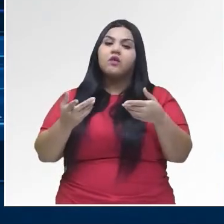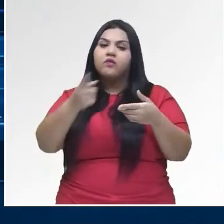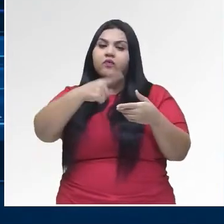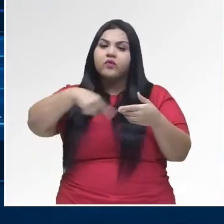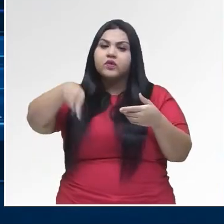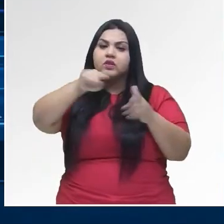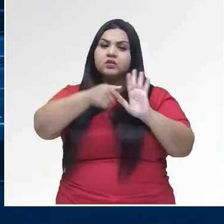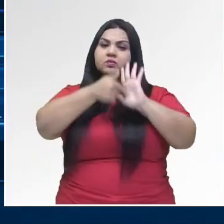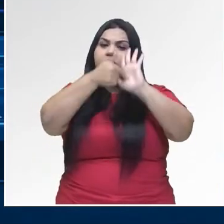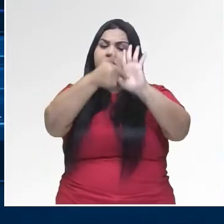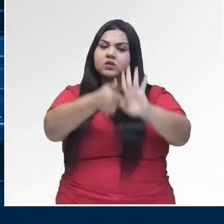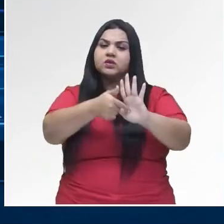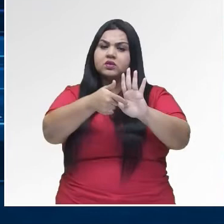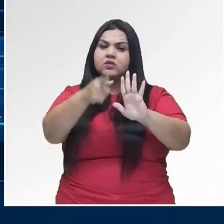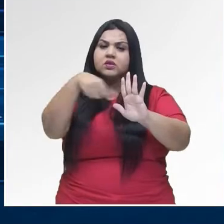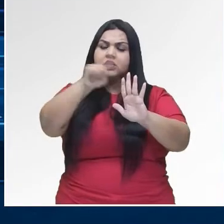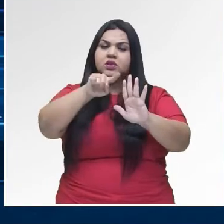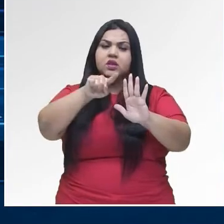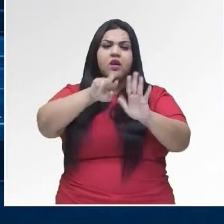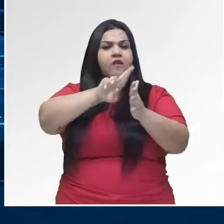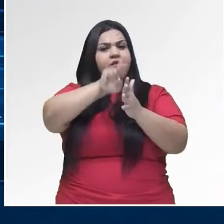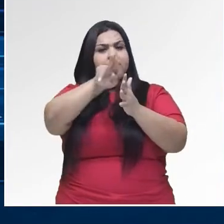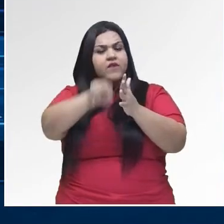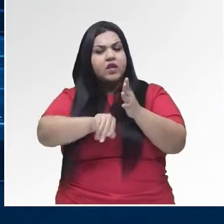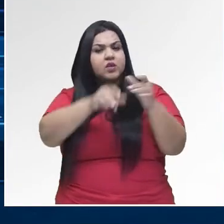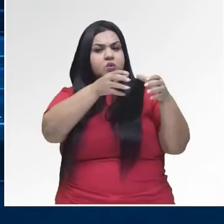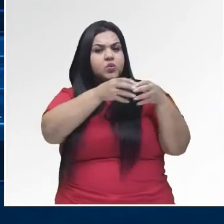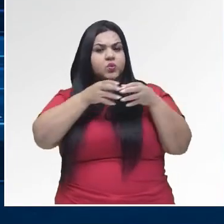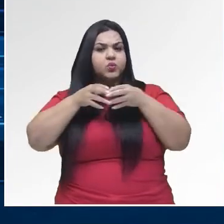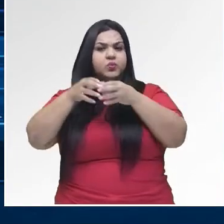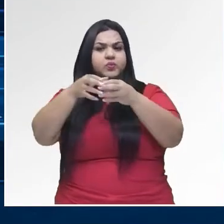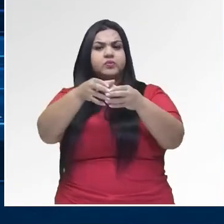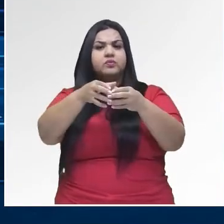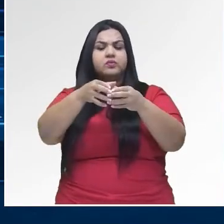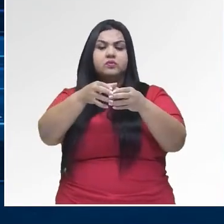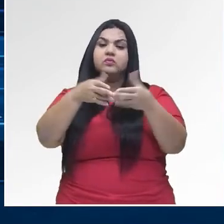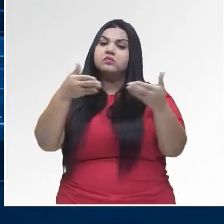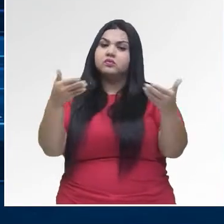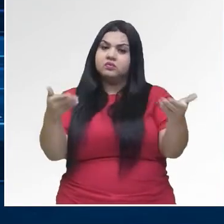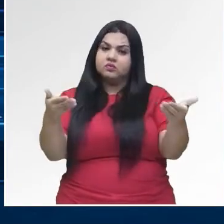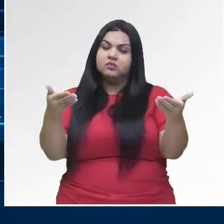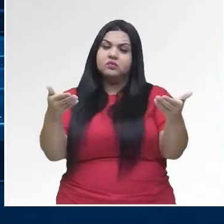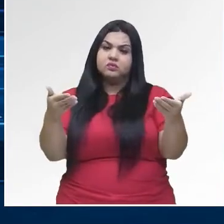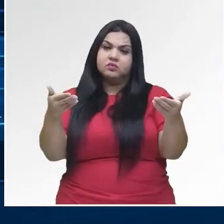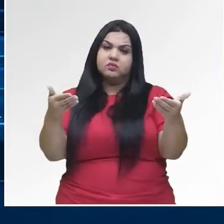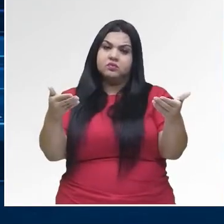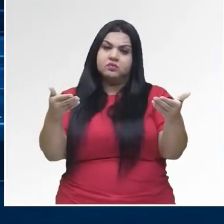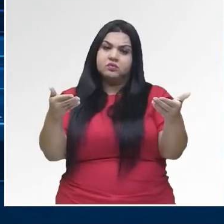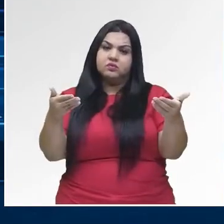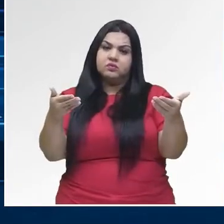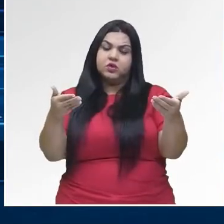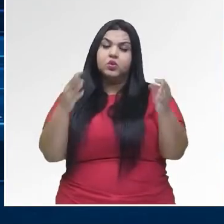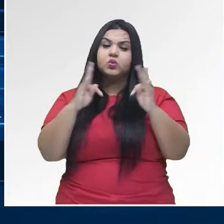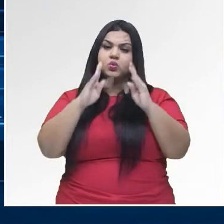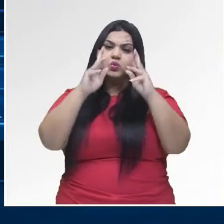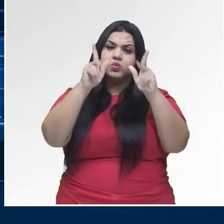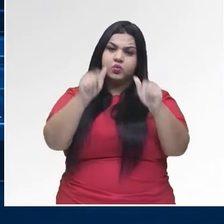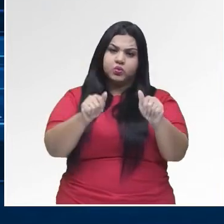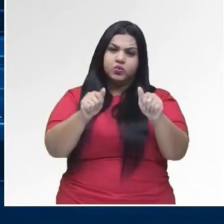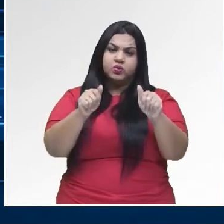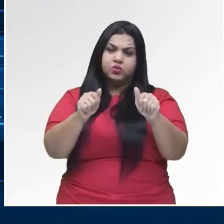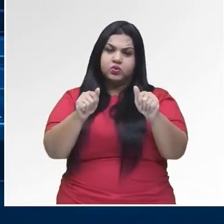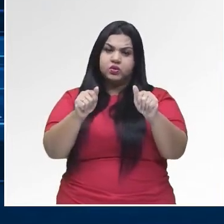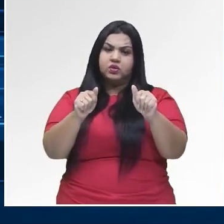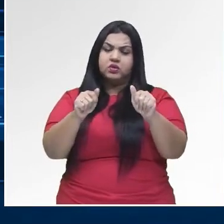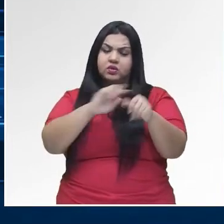aí, vocês estão dentro de várias comunidades, né? Então, tudo isso